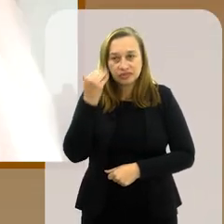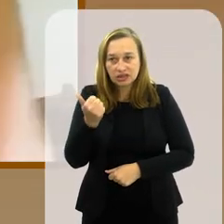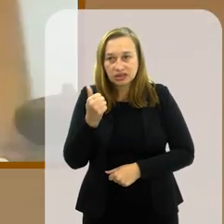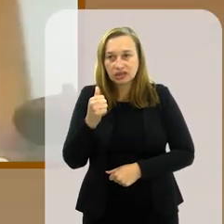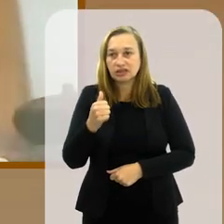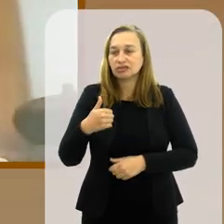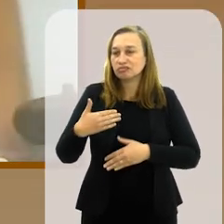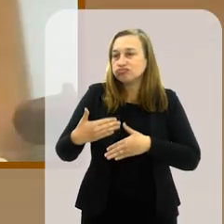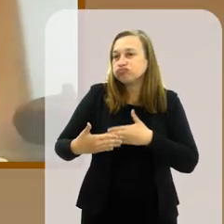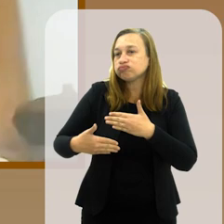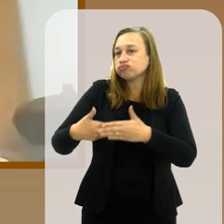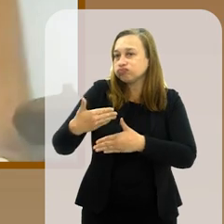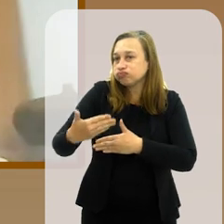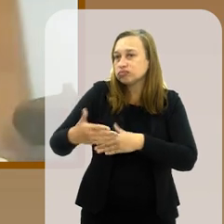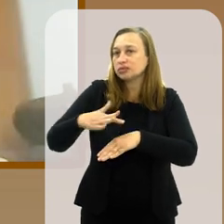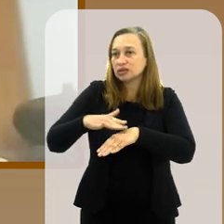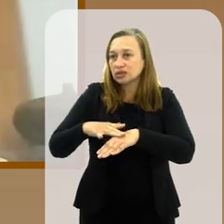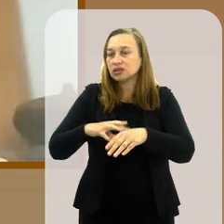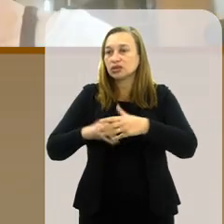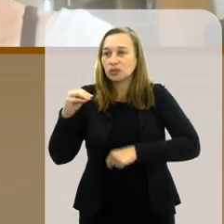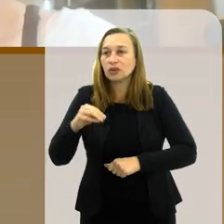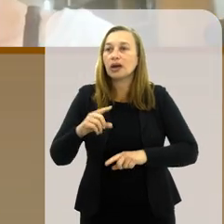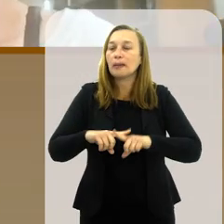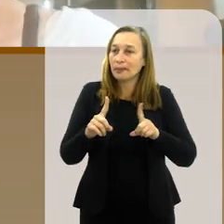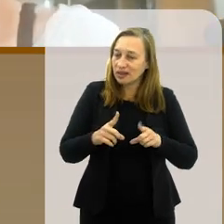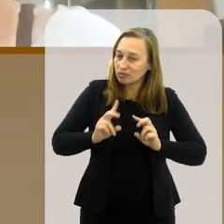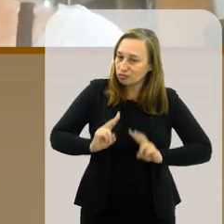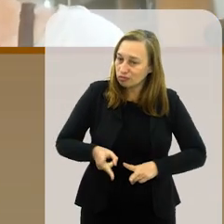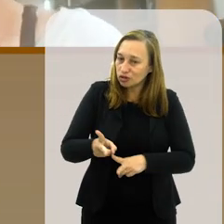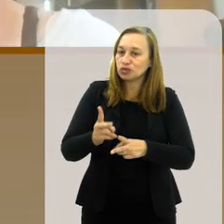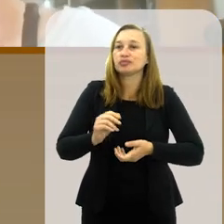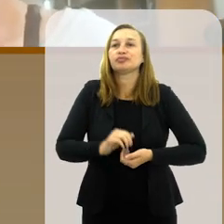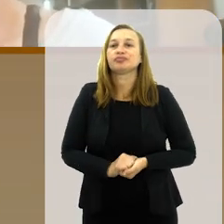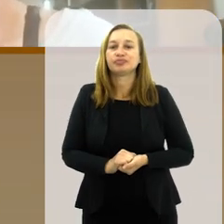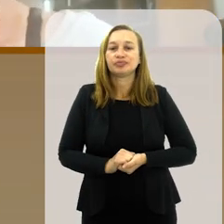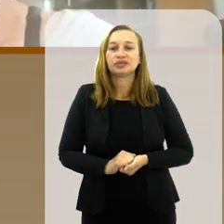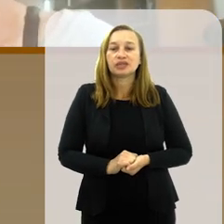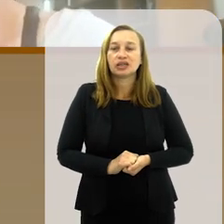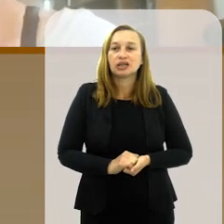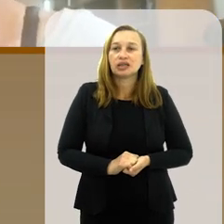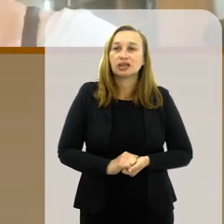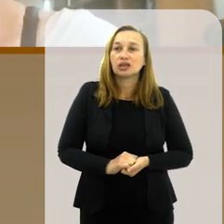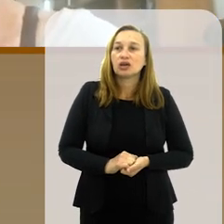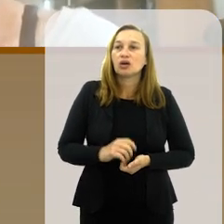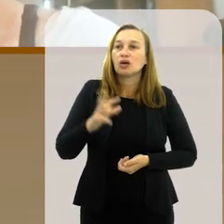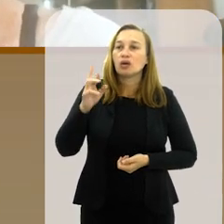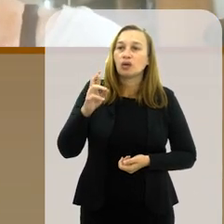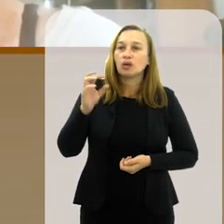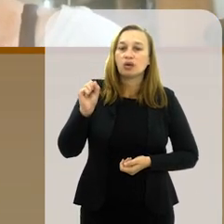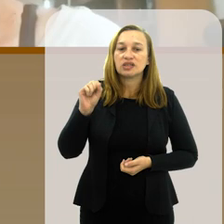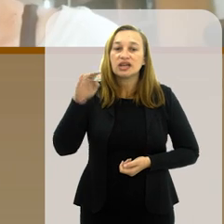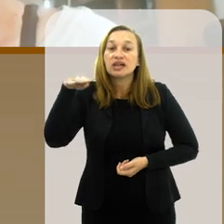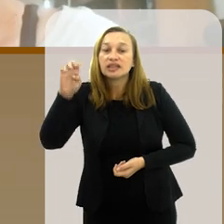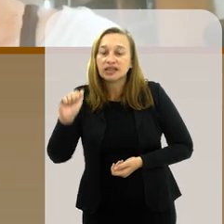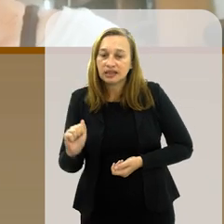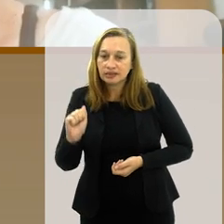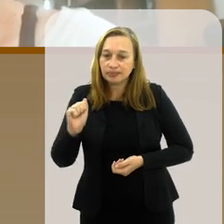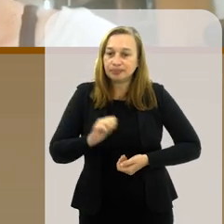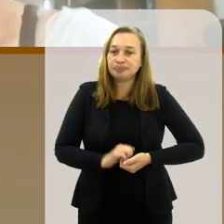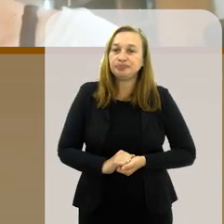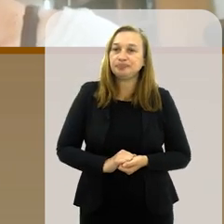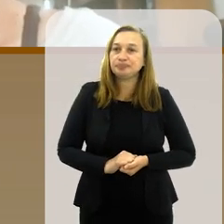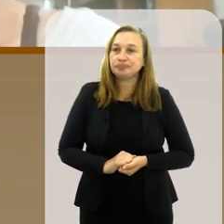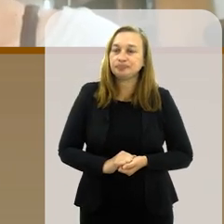que eu ainda estou em processo, mas estou indo. E, Rosiana,